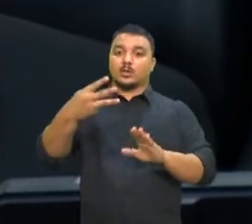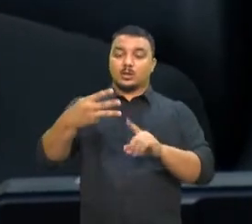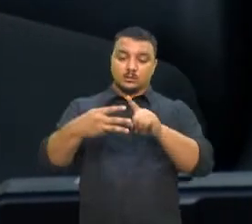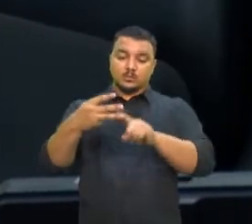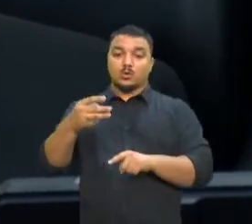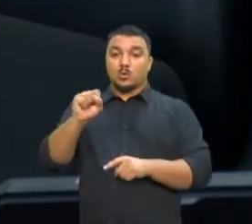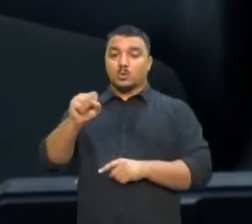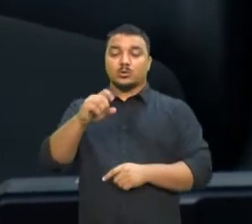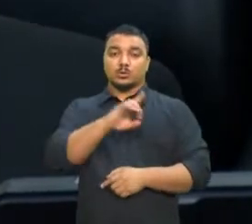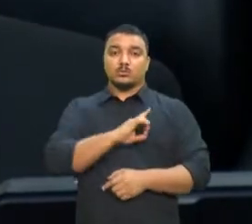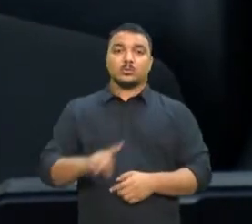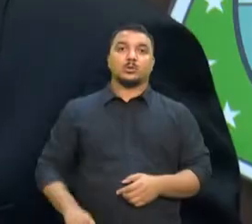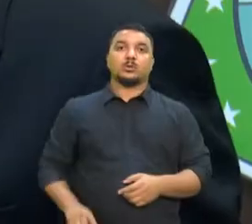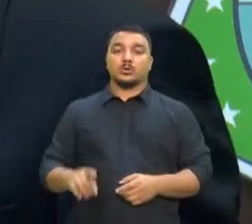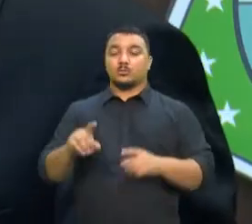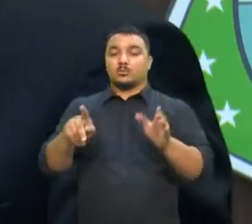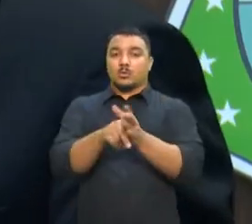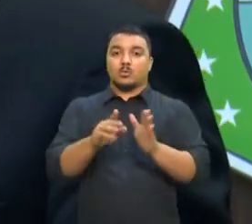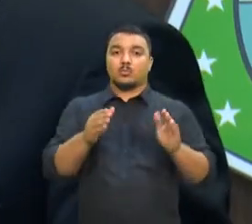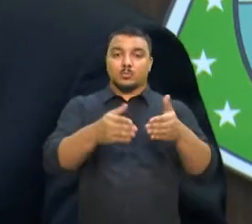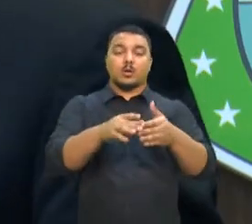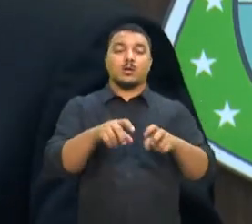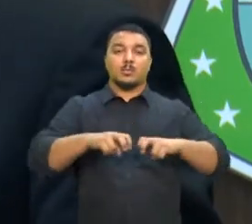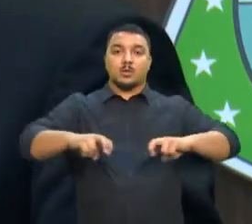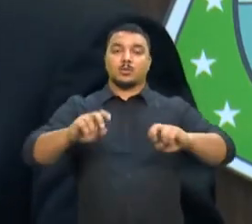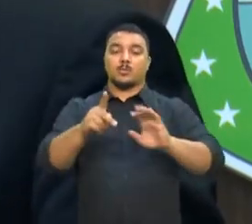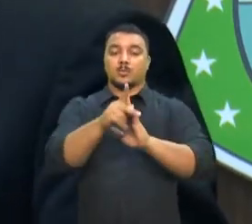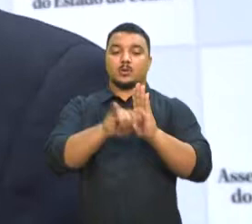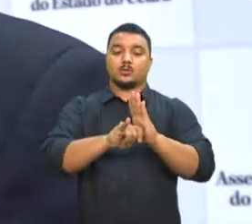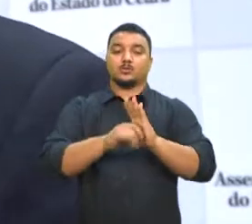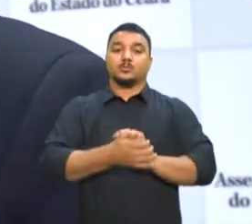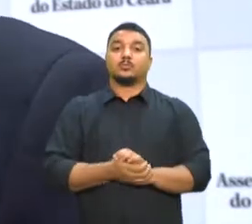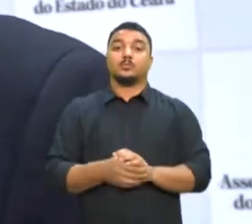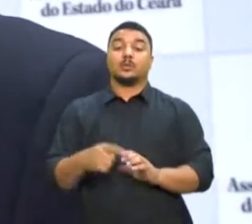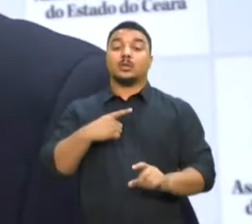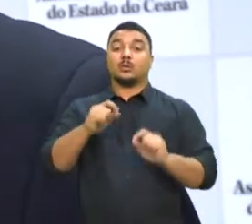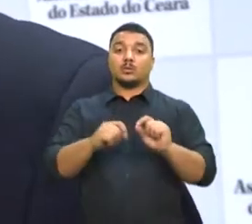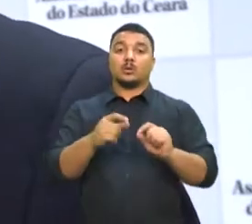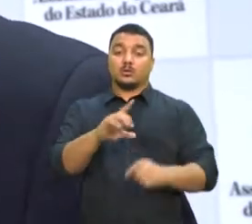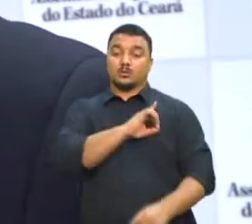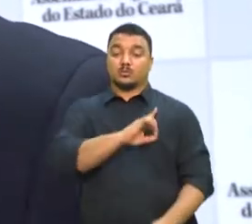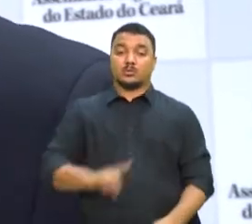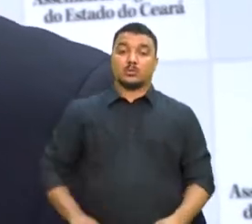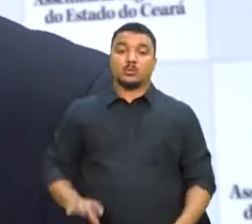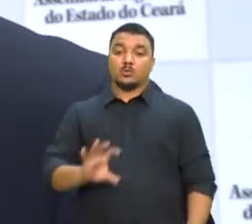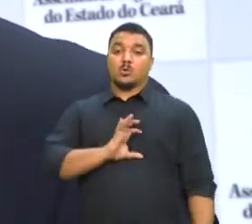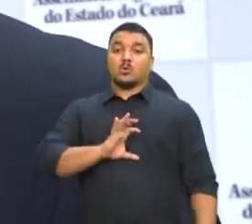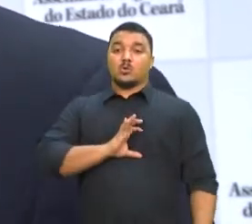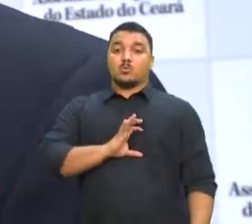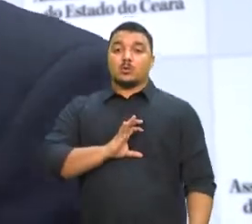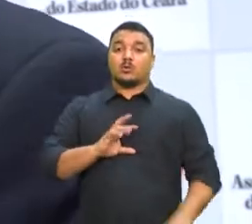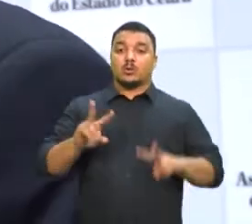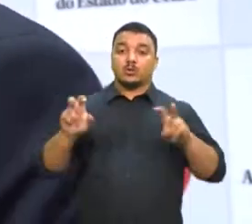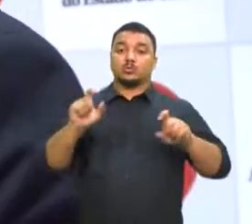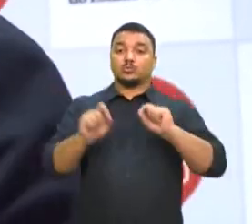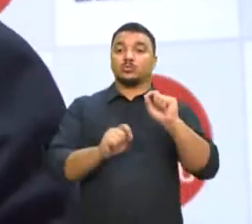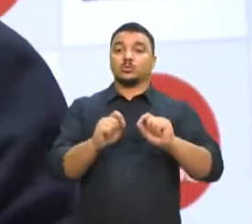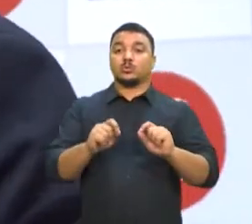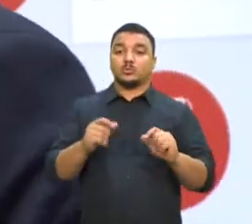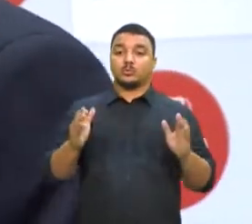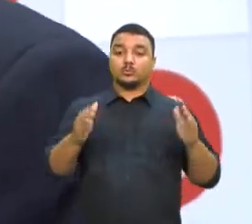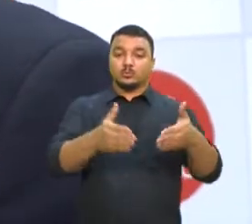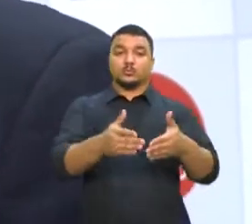projetos de indicação de parlamentares. Entre os projetos de indicação, o do deputado Tony Brito trata da criação da unidade